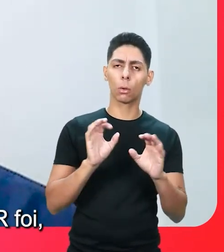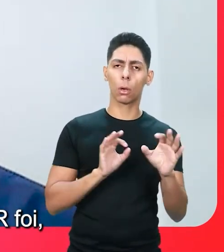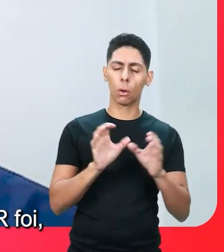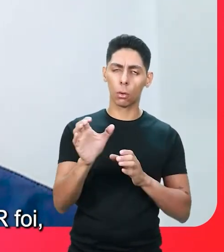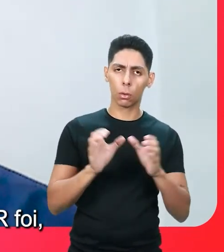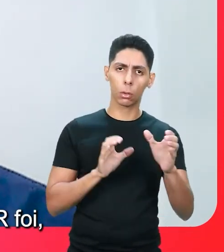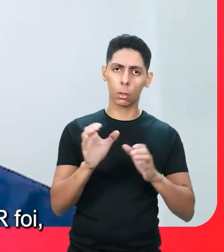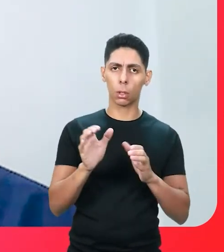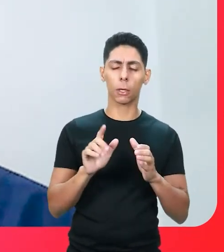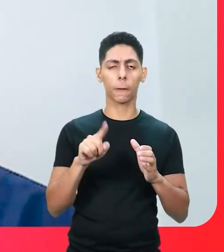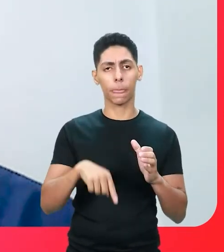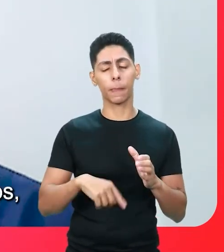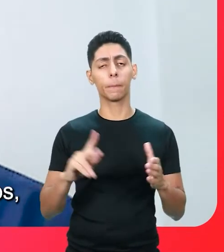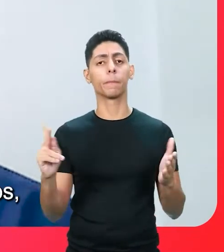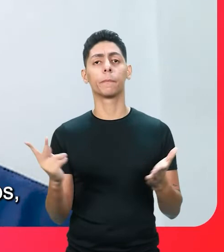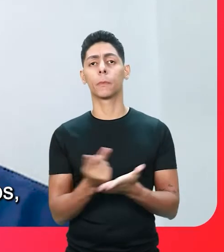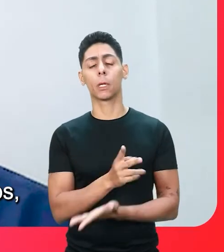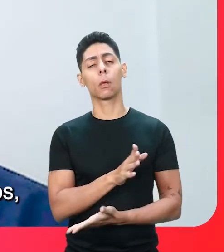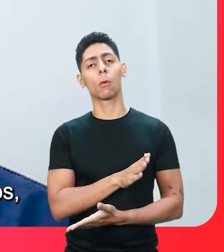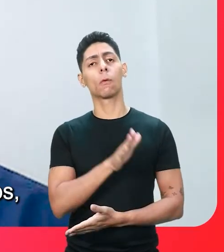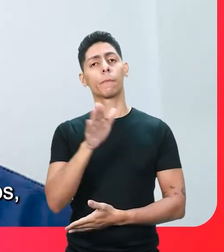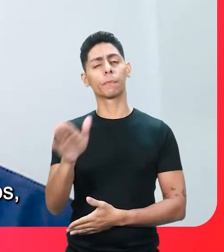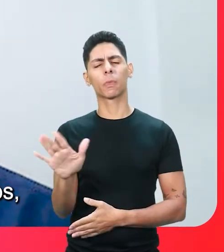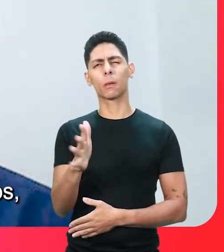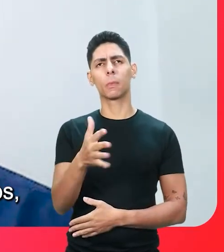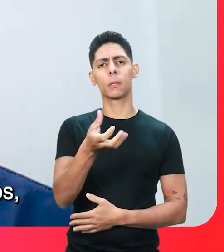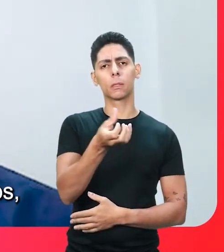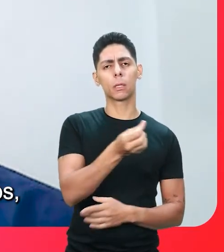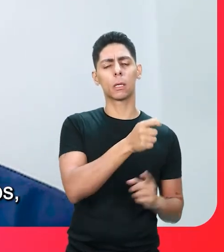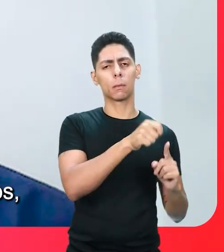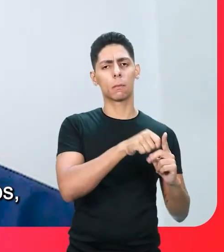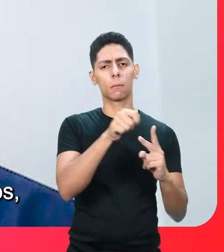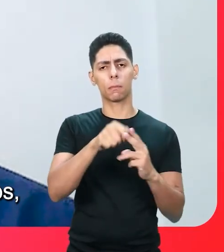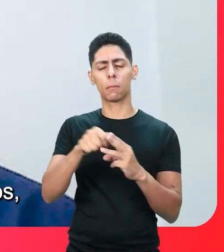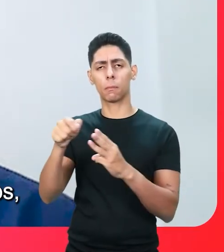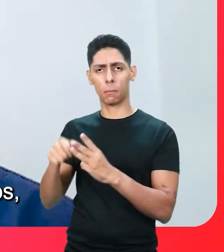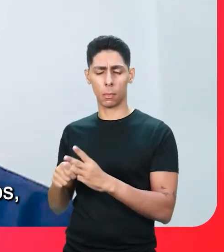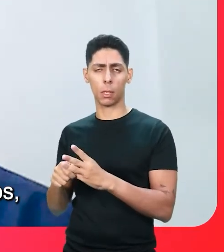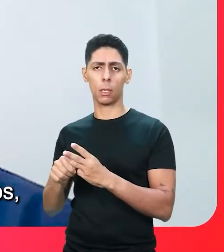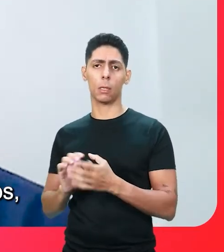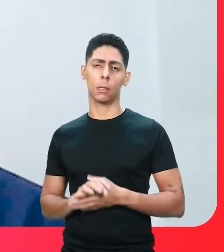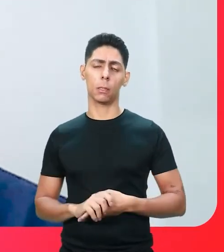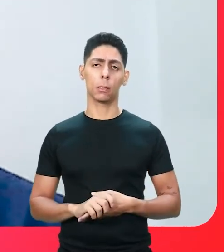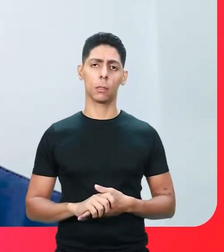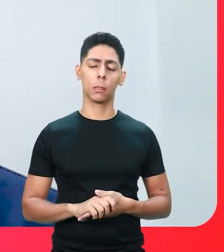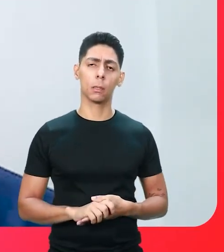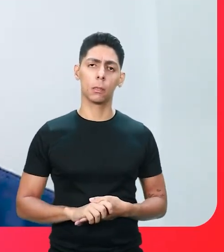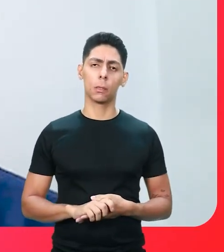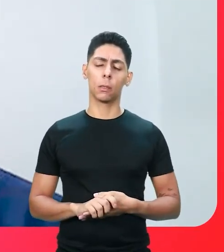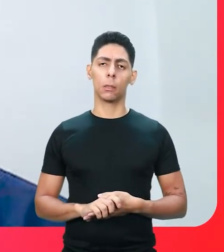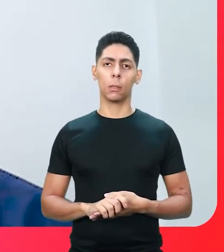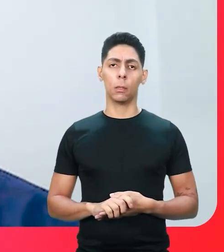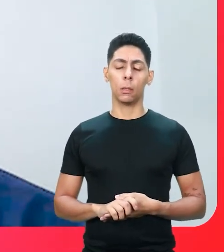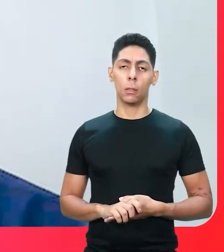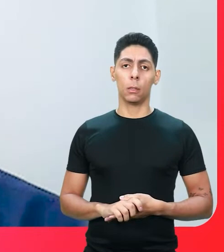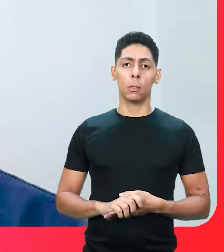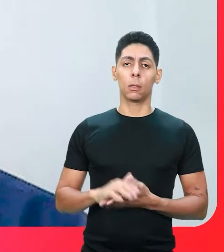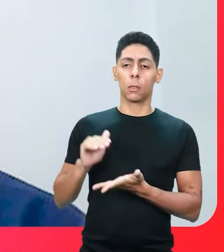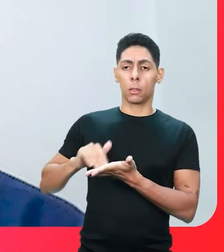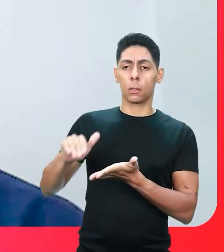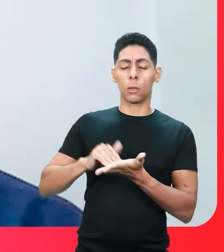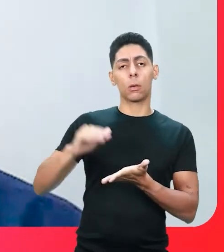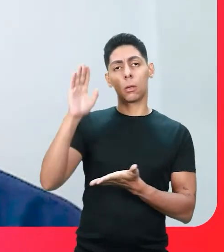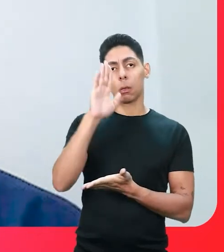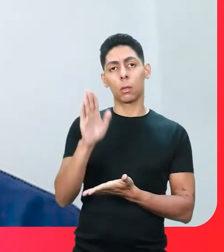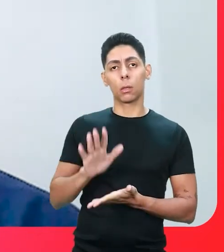95 a UNIR foi, ao longo de 6 meses, portanto, 3 mandatos duravam 2 anos, o escritório brasileiro da